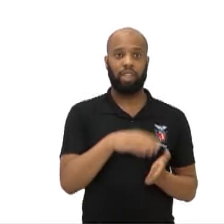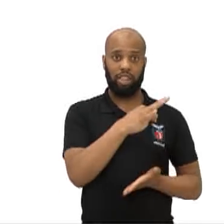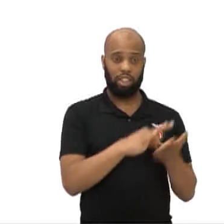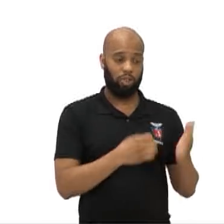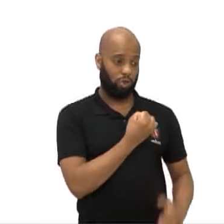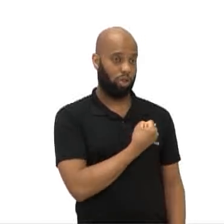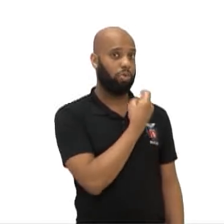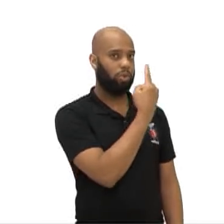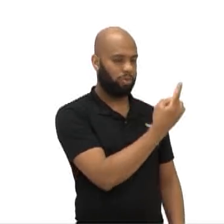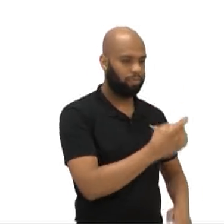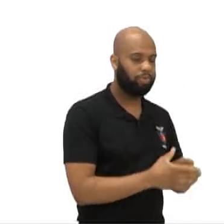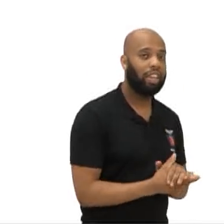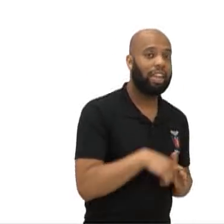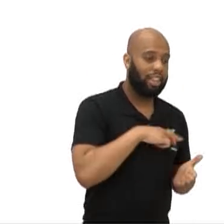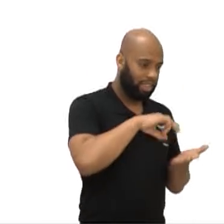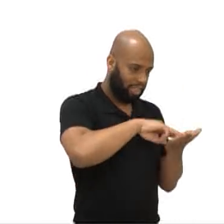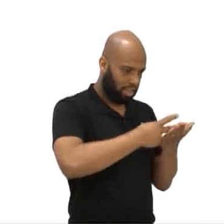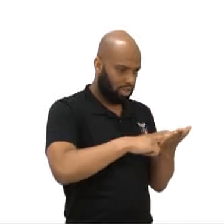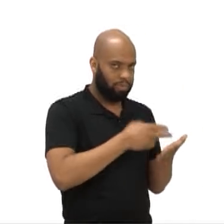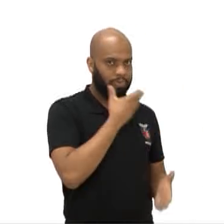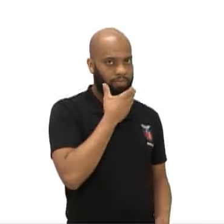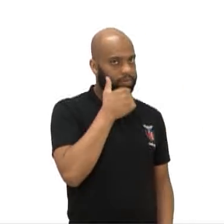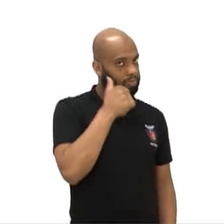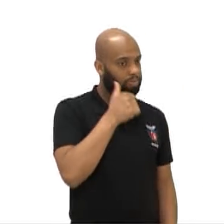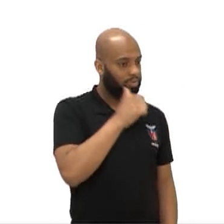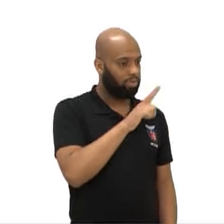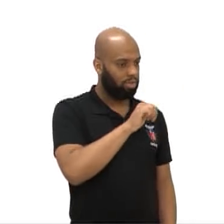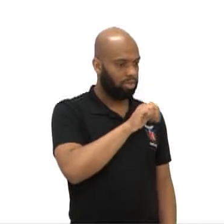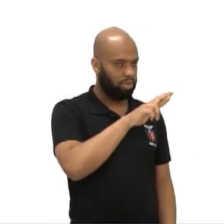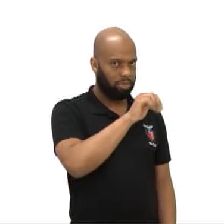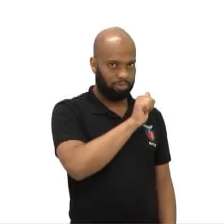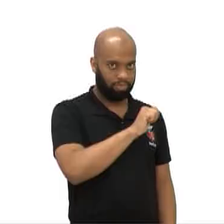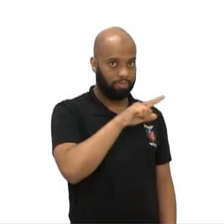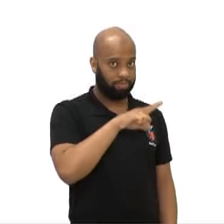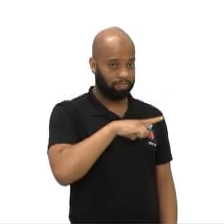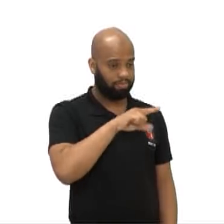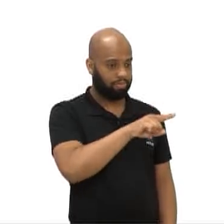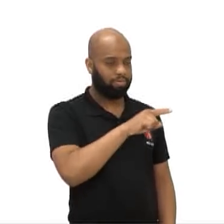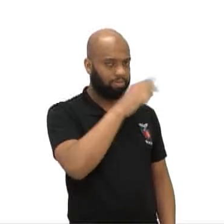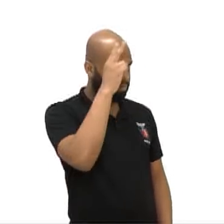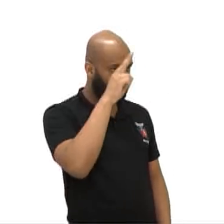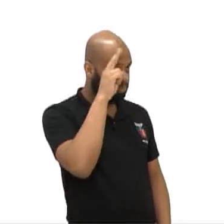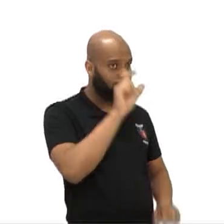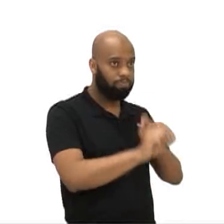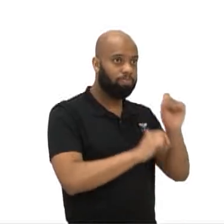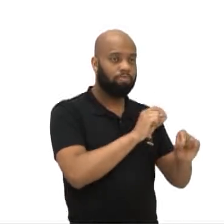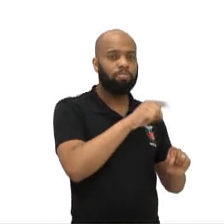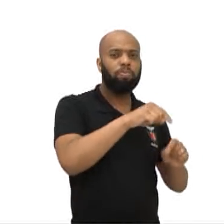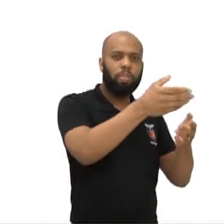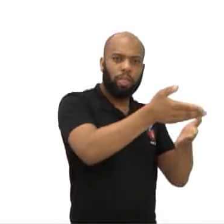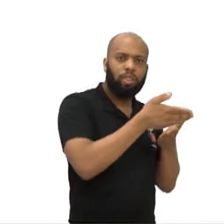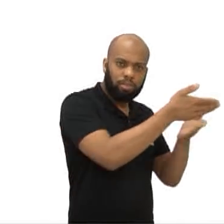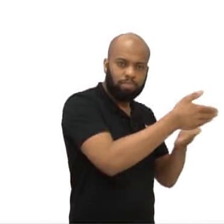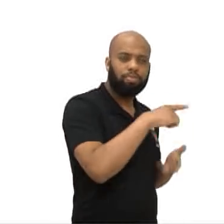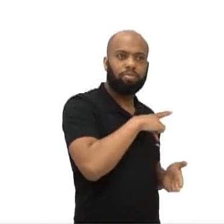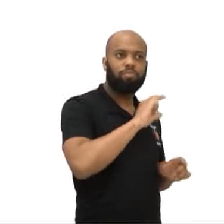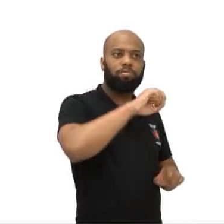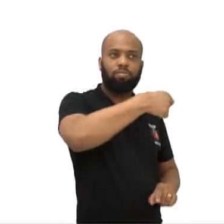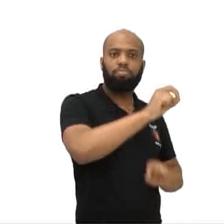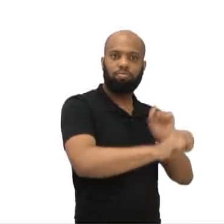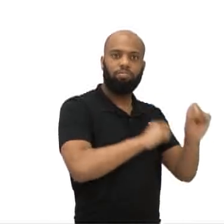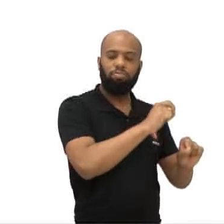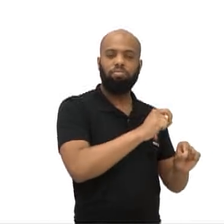1. Com tradução de Laura Sandrone, esta encantadora história é um convite incessante a